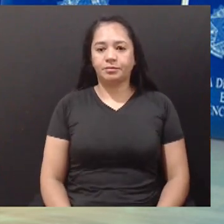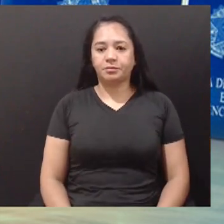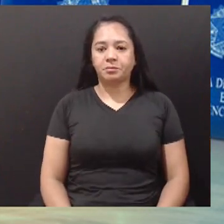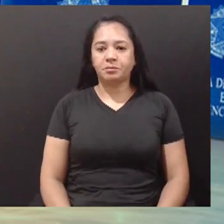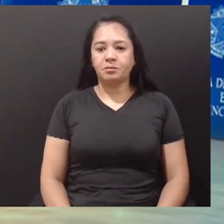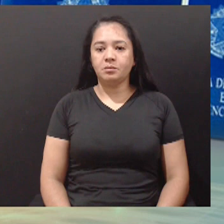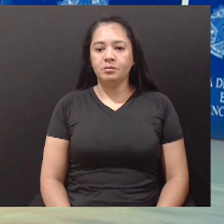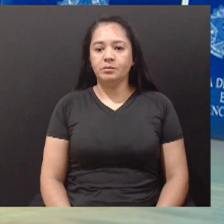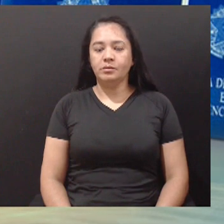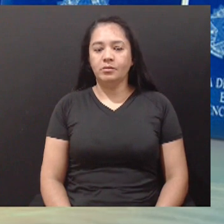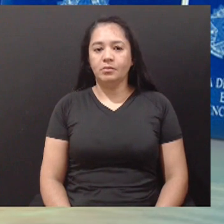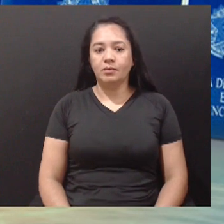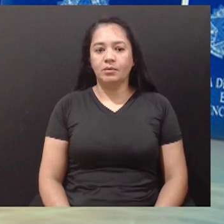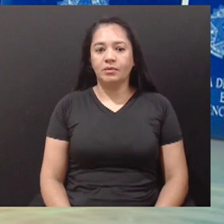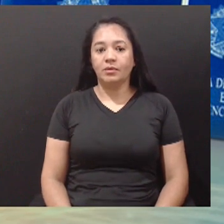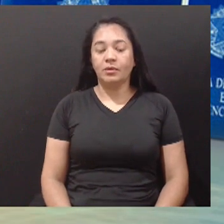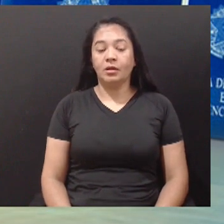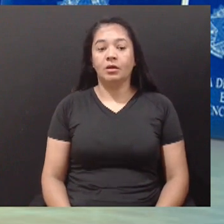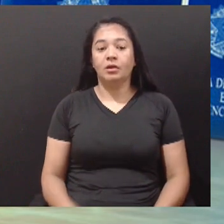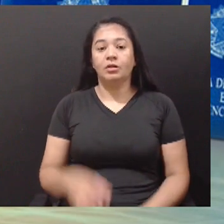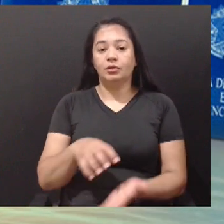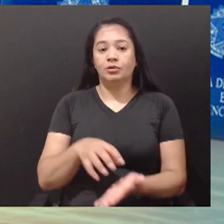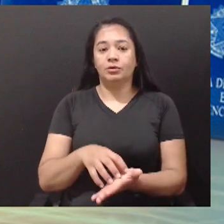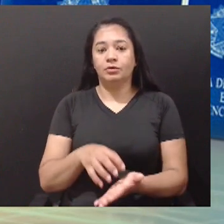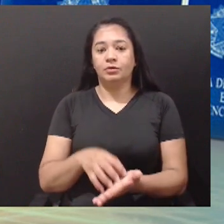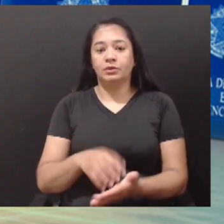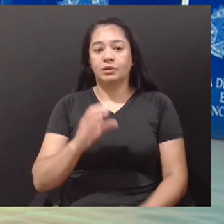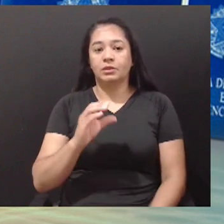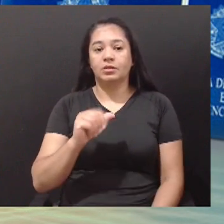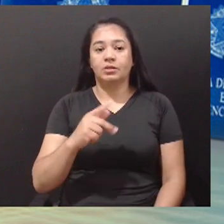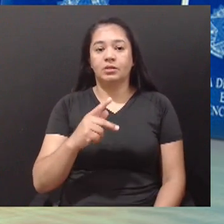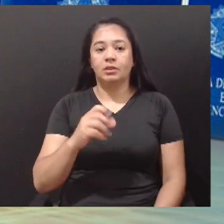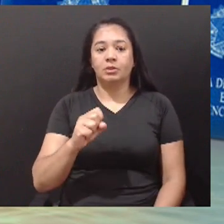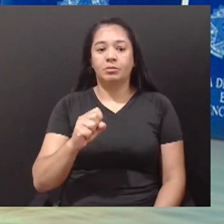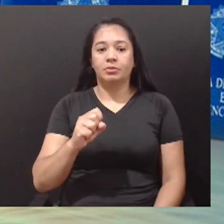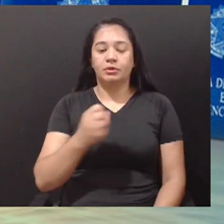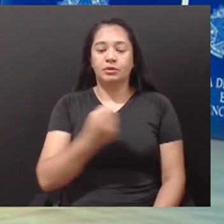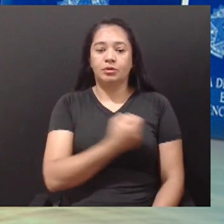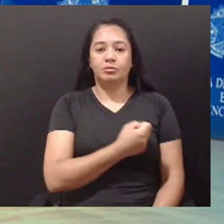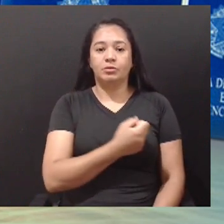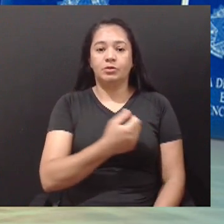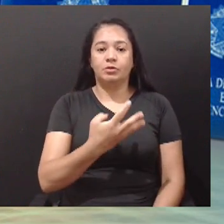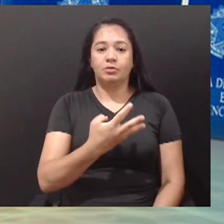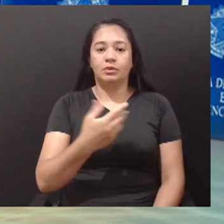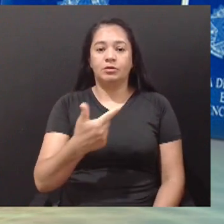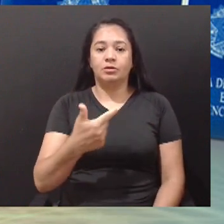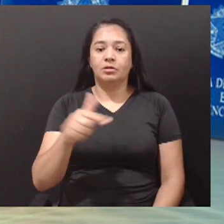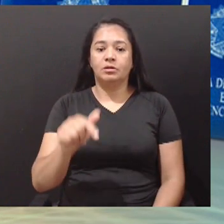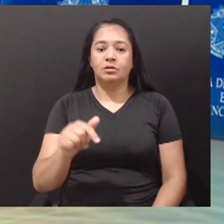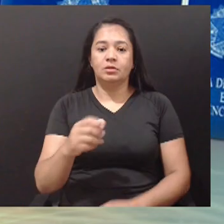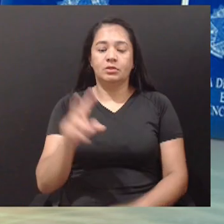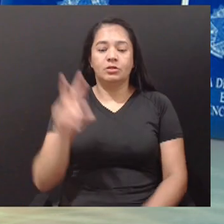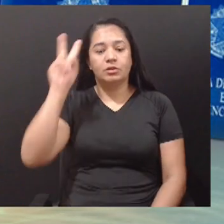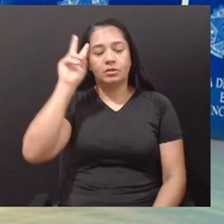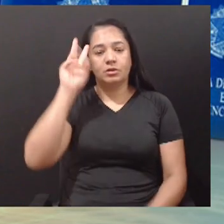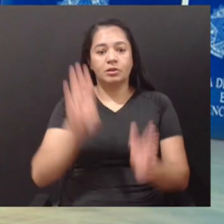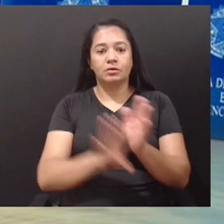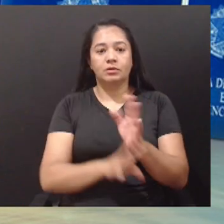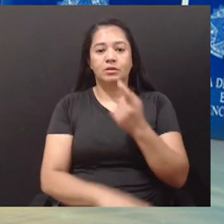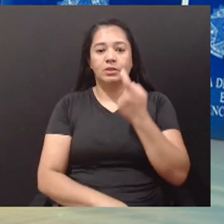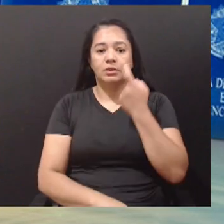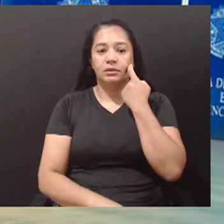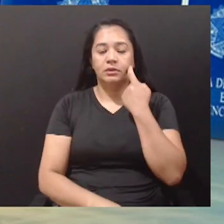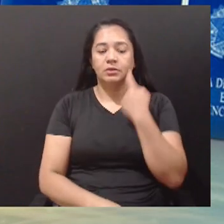cidadãosemutio.campinas.sp.gov.br. A unidade do centro fica na Avenida Campos Sales, número 427, de segunda a sexta-feira,